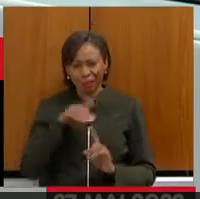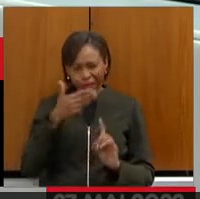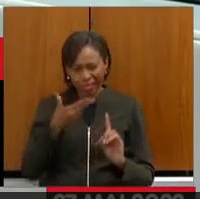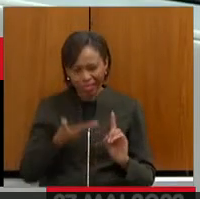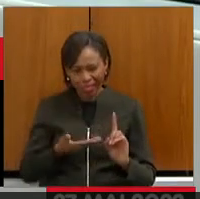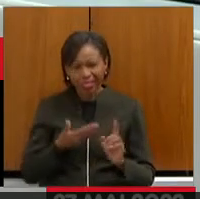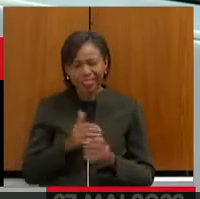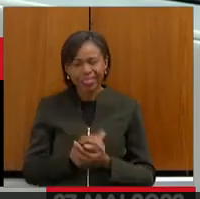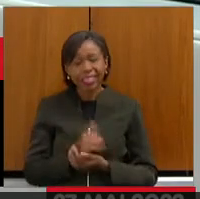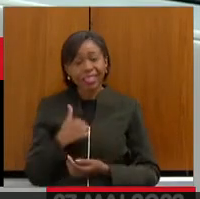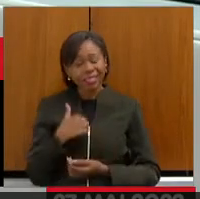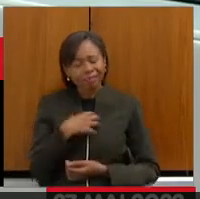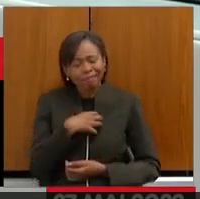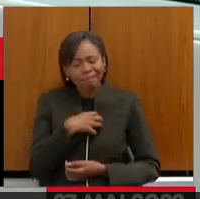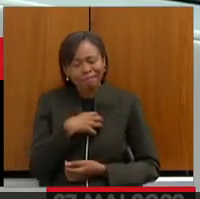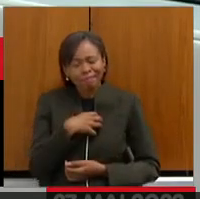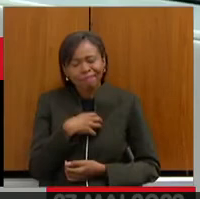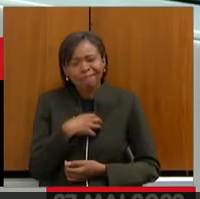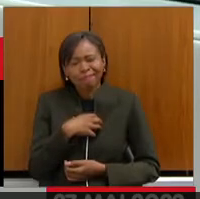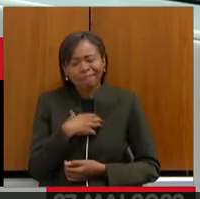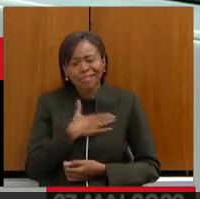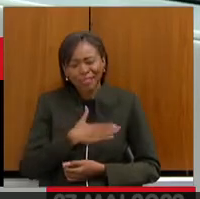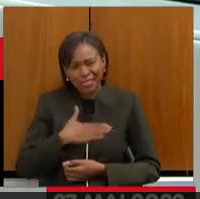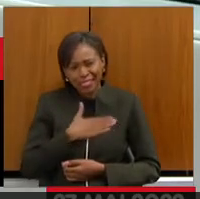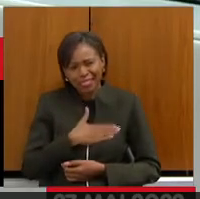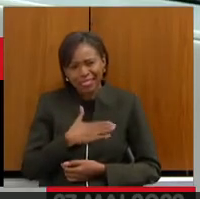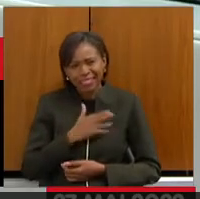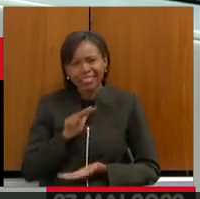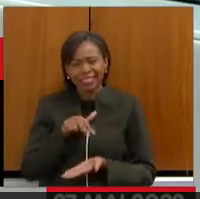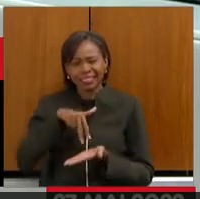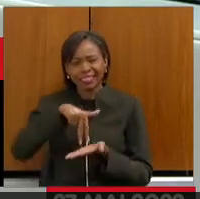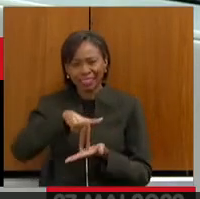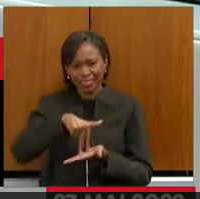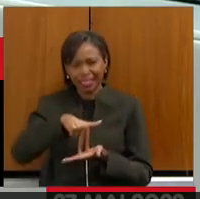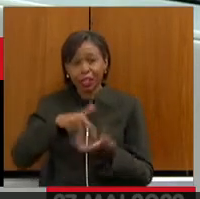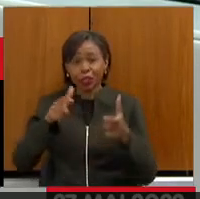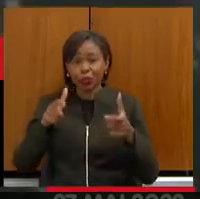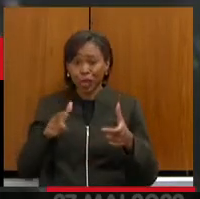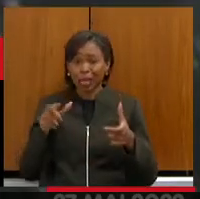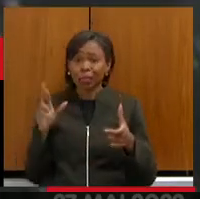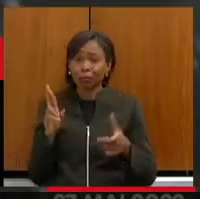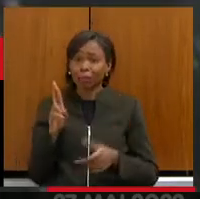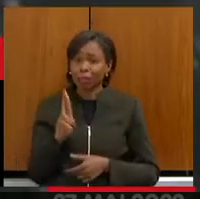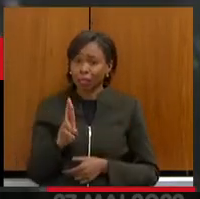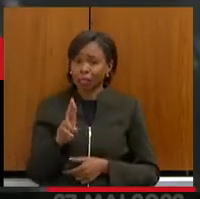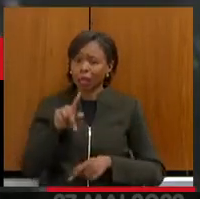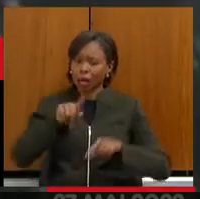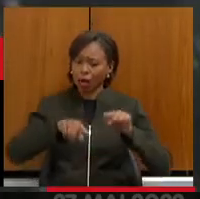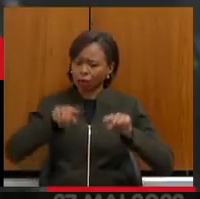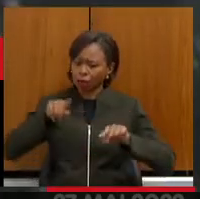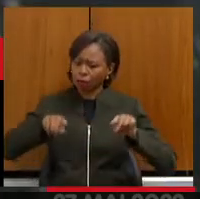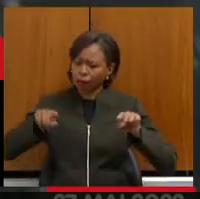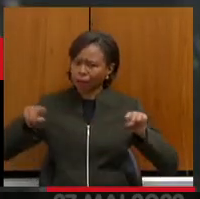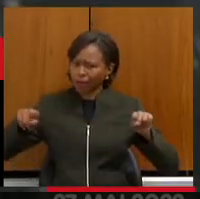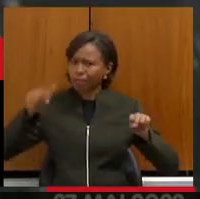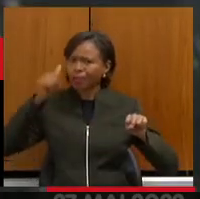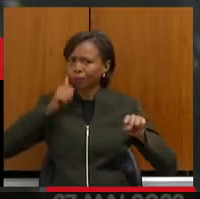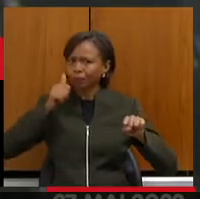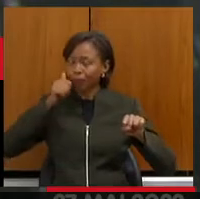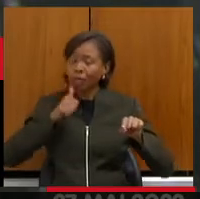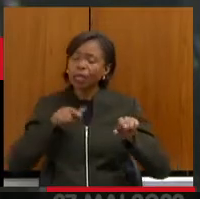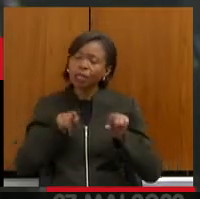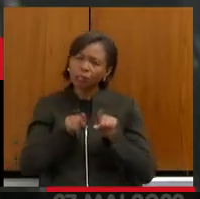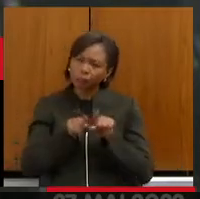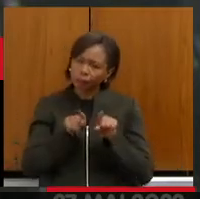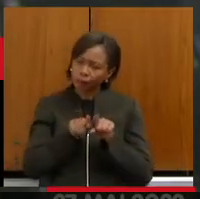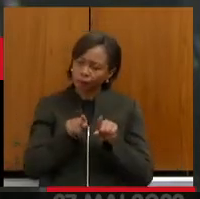para mim uma alegria muito grande para que nesse espaço que representa a diversidade né das mulheres mas não só isso é diversidade